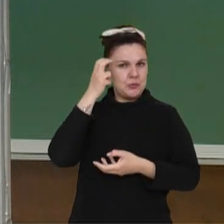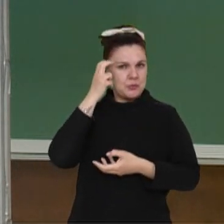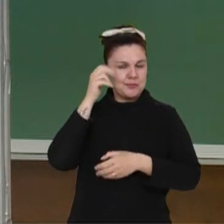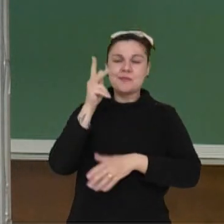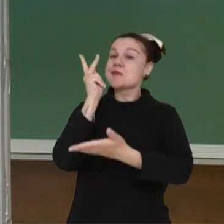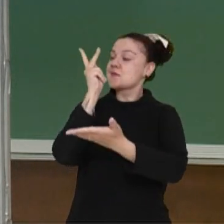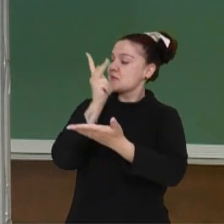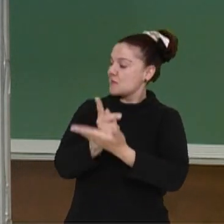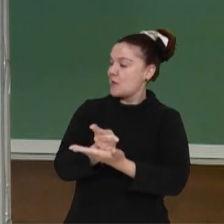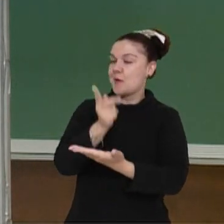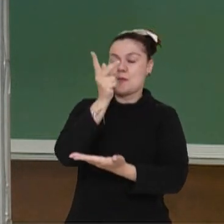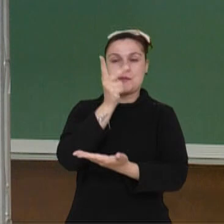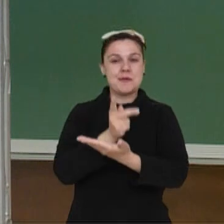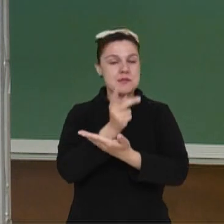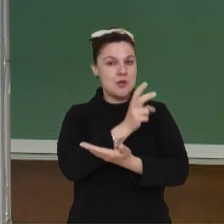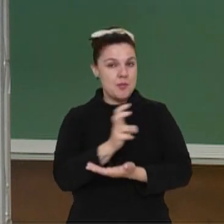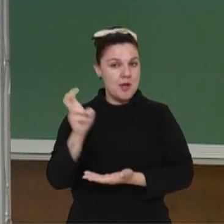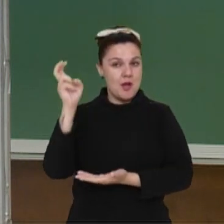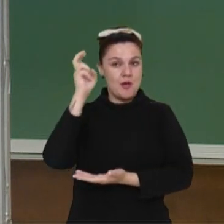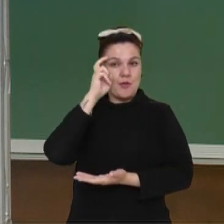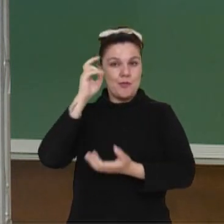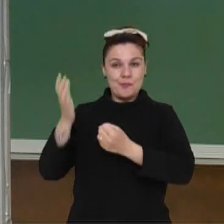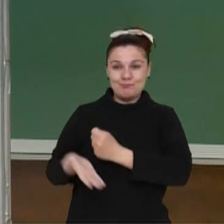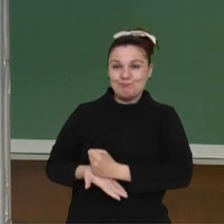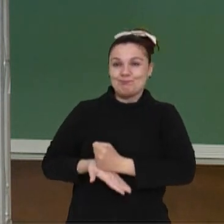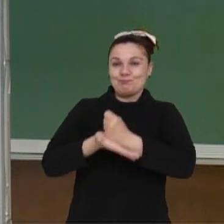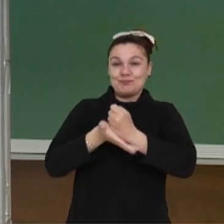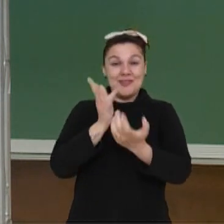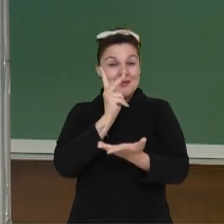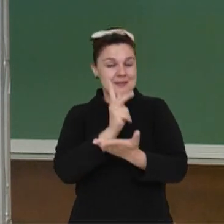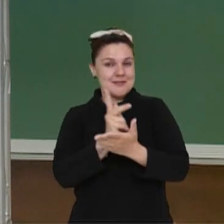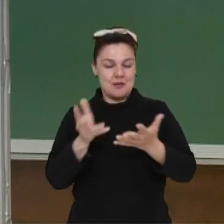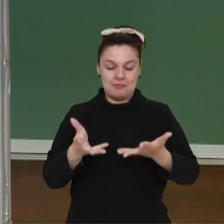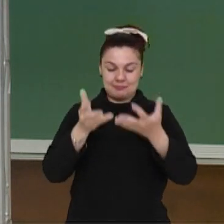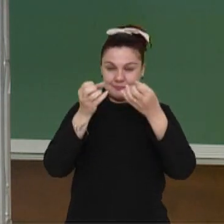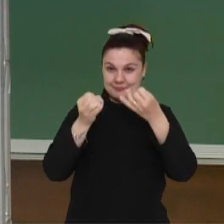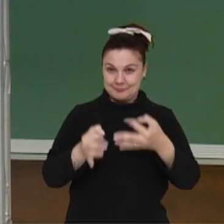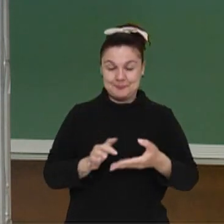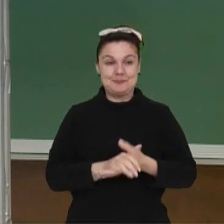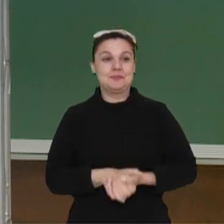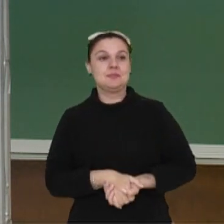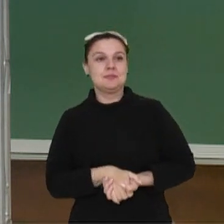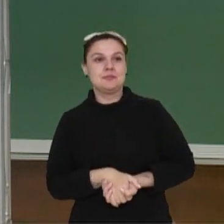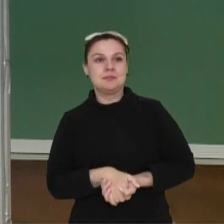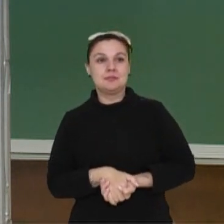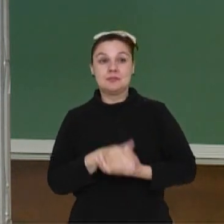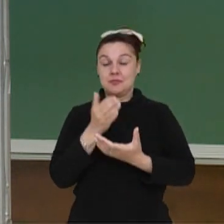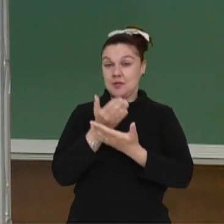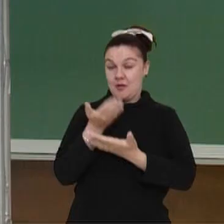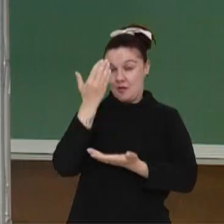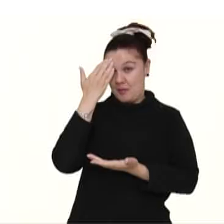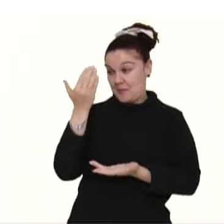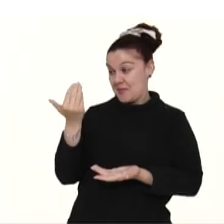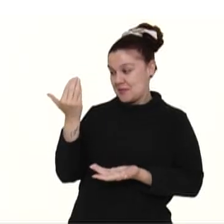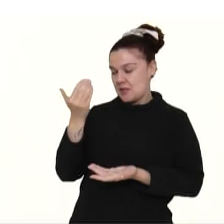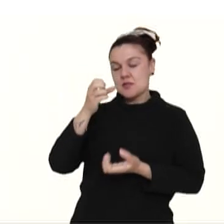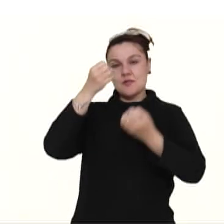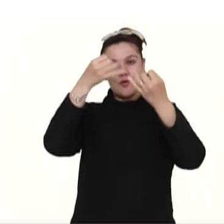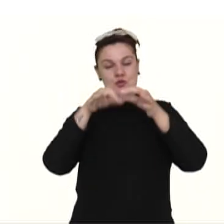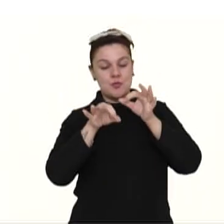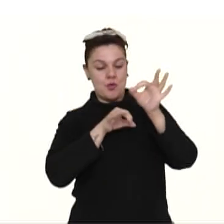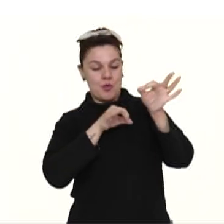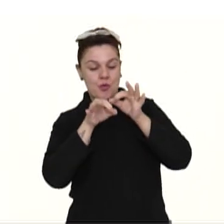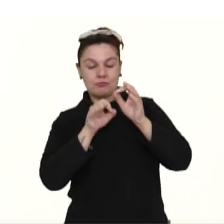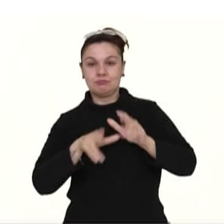verdade sempre, né? A cultura está sempre arraigada aí, a gente sempre vai falar disso. E aí, as últimas aulas a gente falou sobre